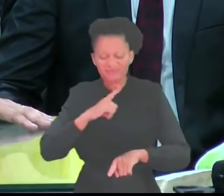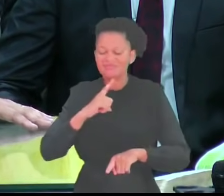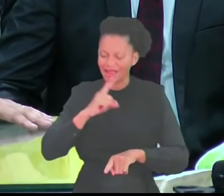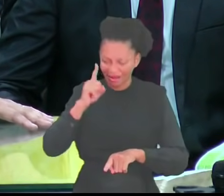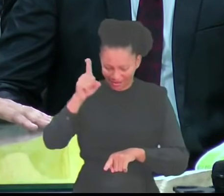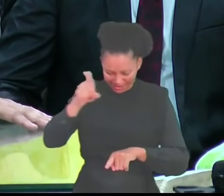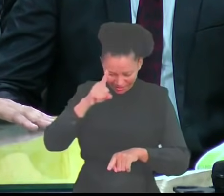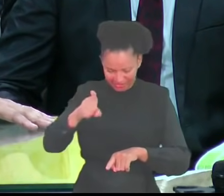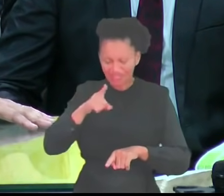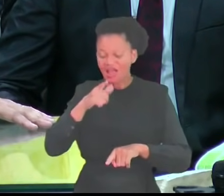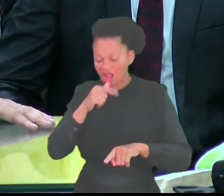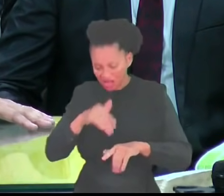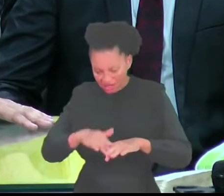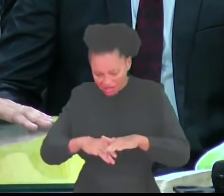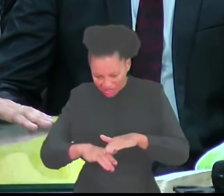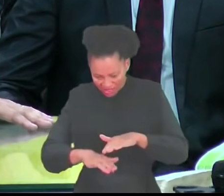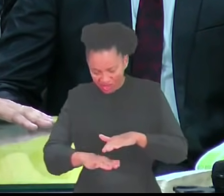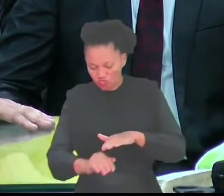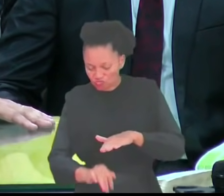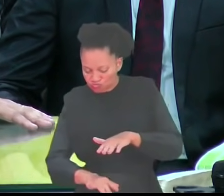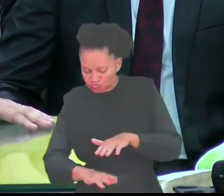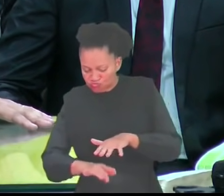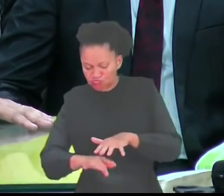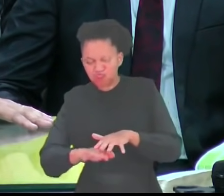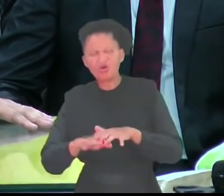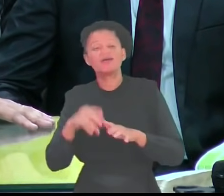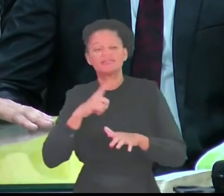lençóis freáticos, sim. Eu já passei lá.